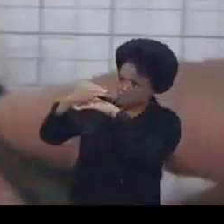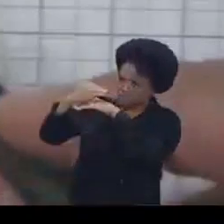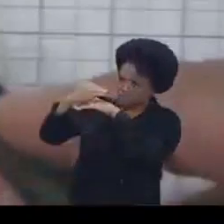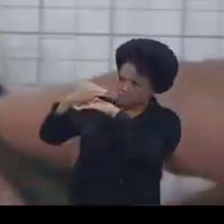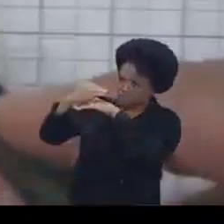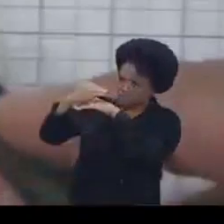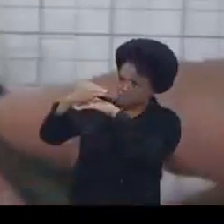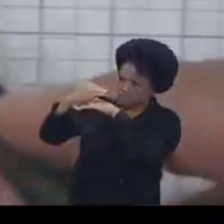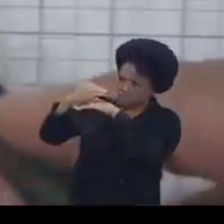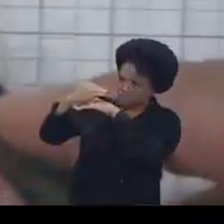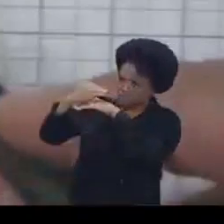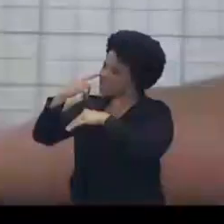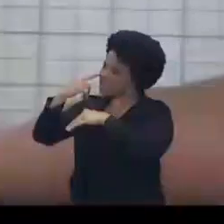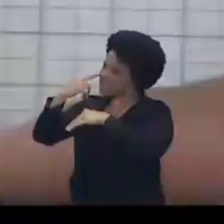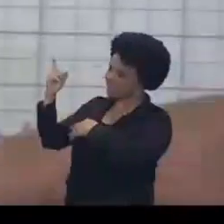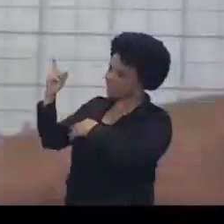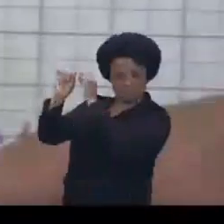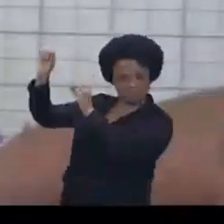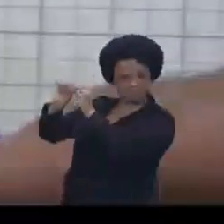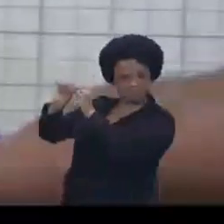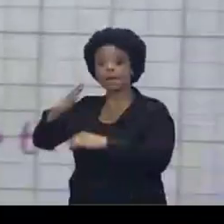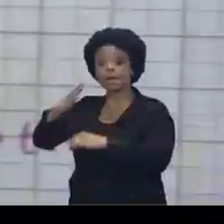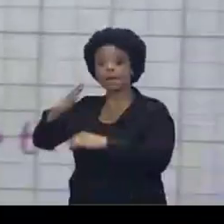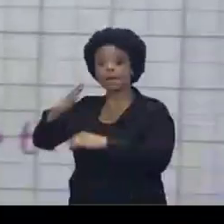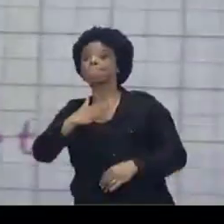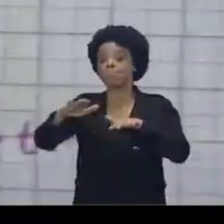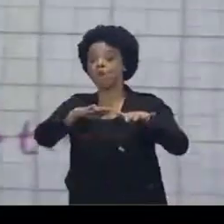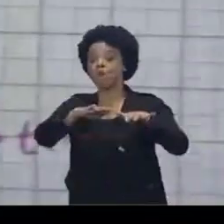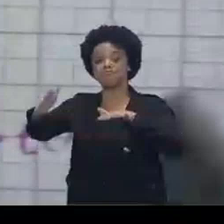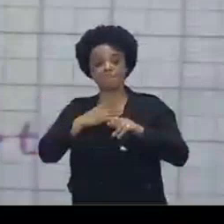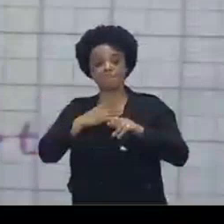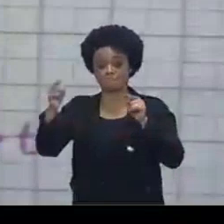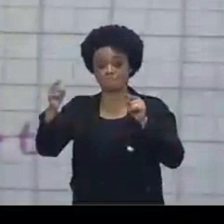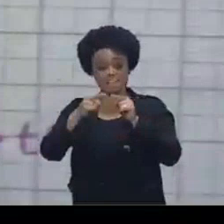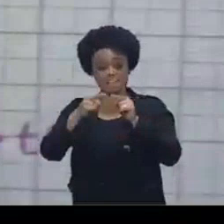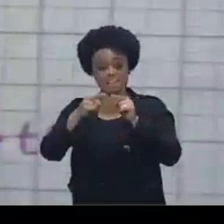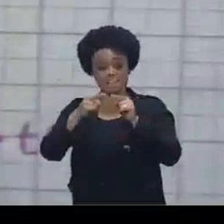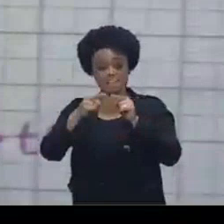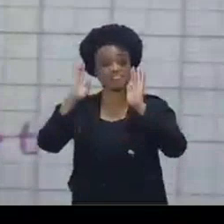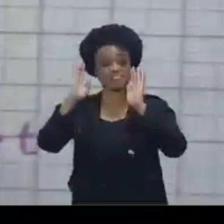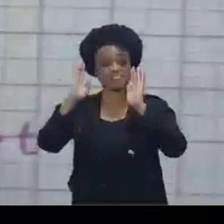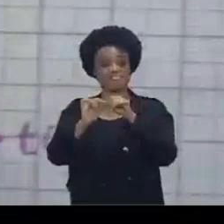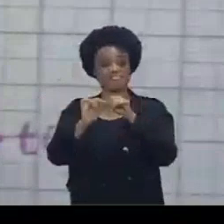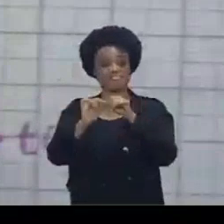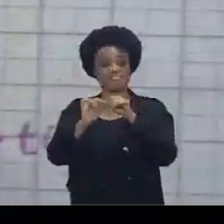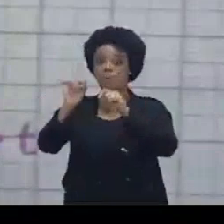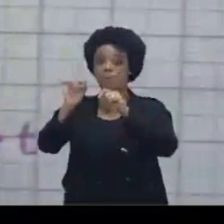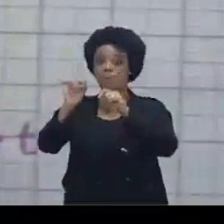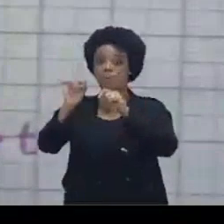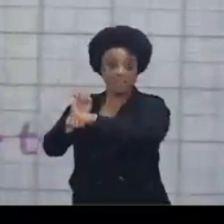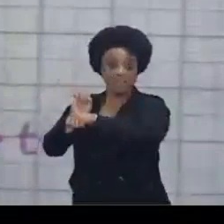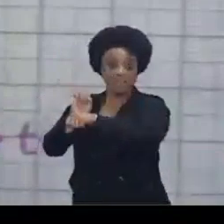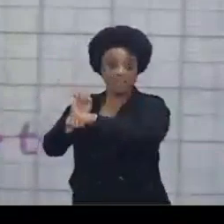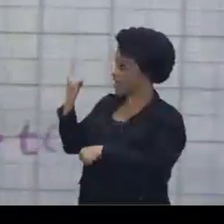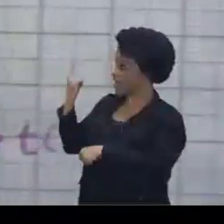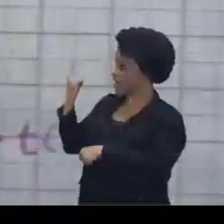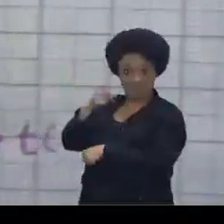o meu movimento, ou seja, as minhas medidas que eu tirei, as minhas medidas, e eu espero que você